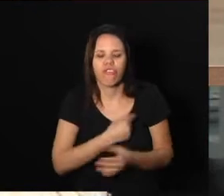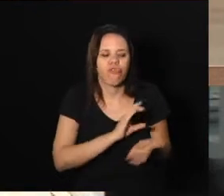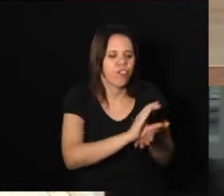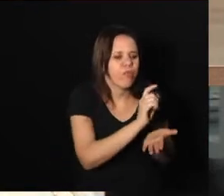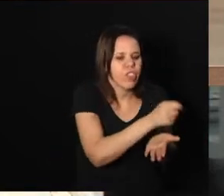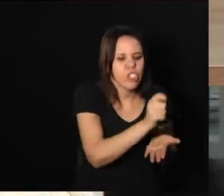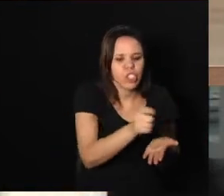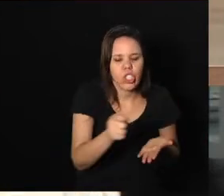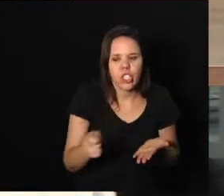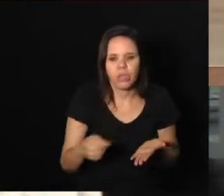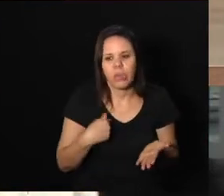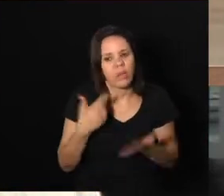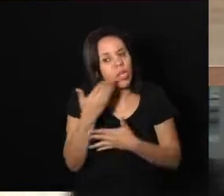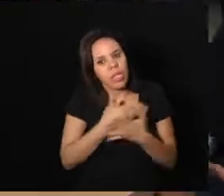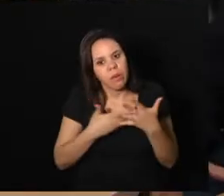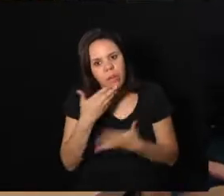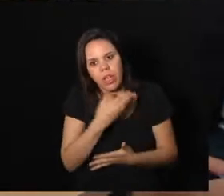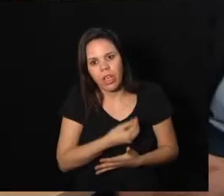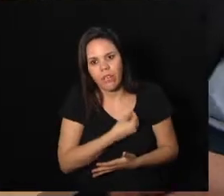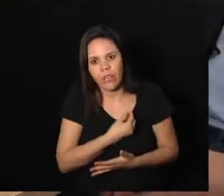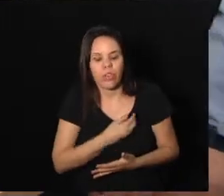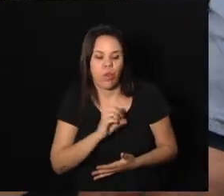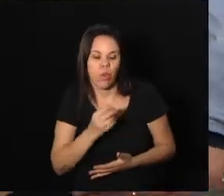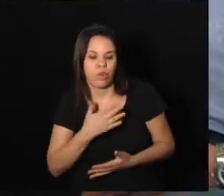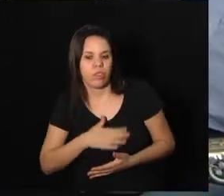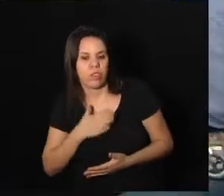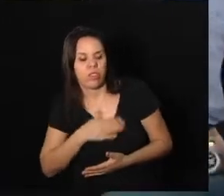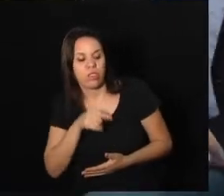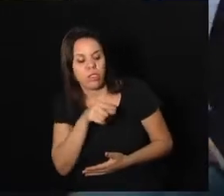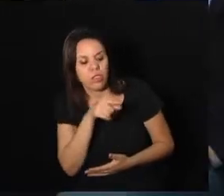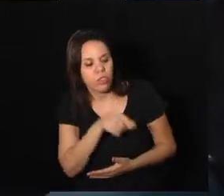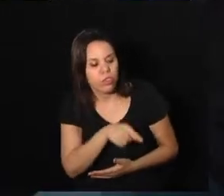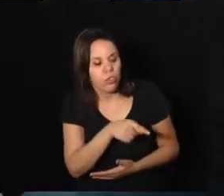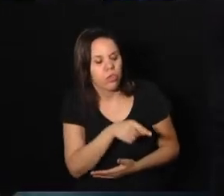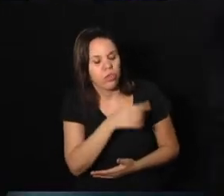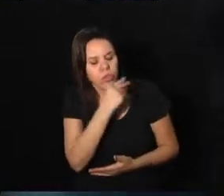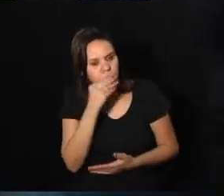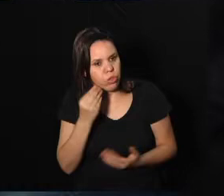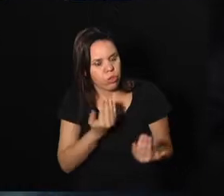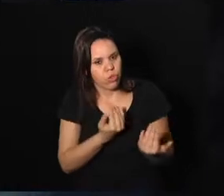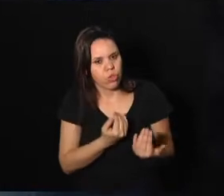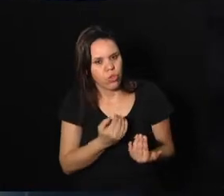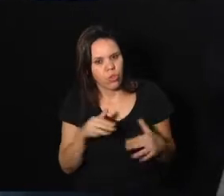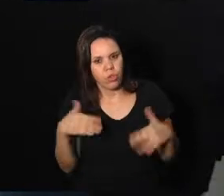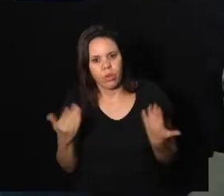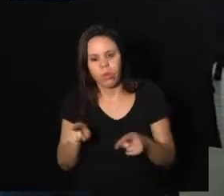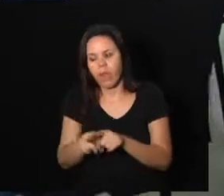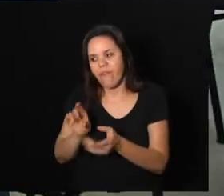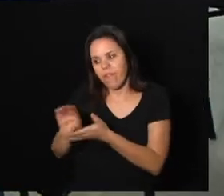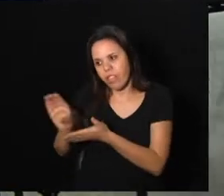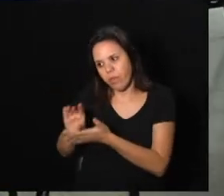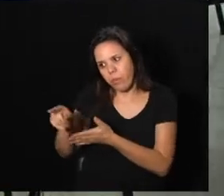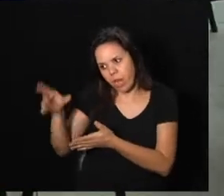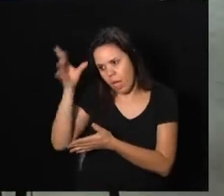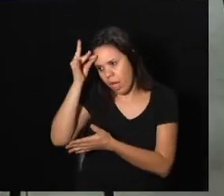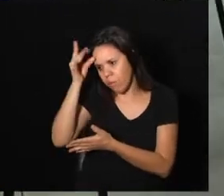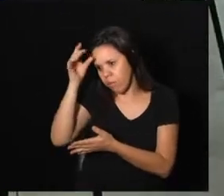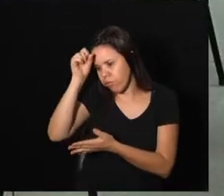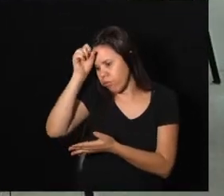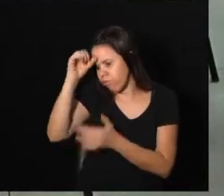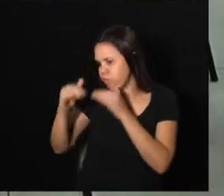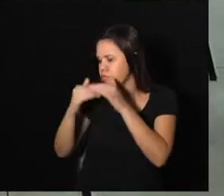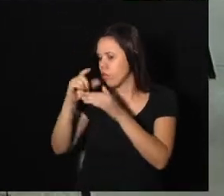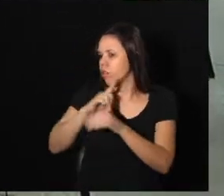a gente não vai acabar atrapalhando o descanso do jovem, do adolescente, e o quanto a gente vai investir para realmente ele aprender e ter